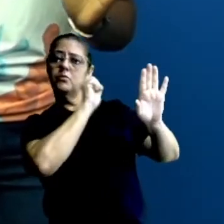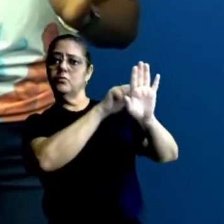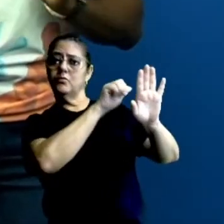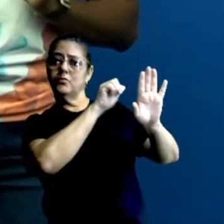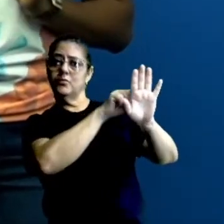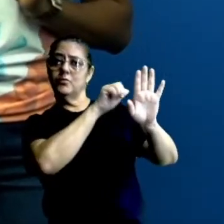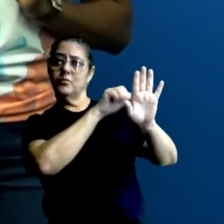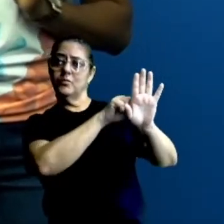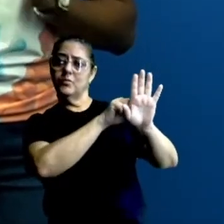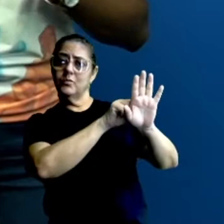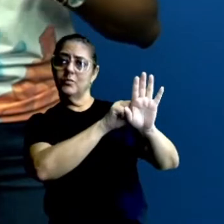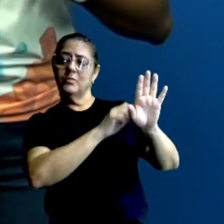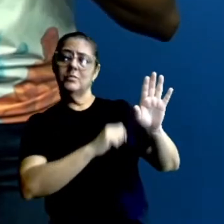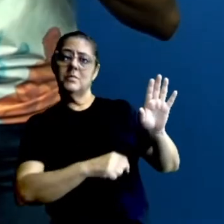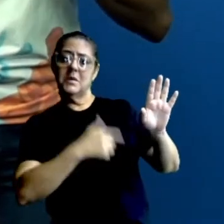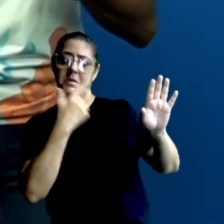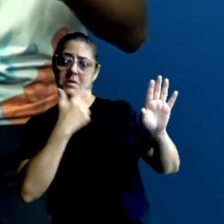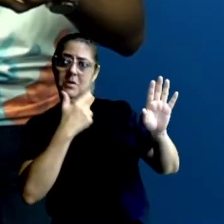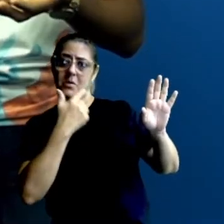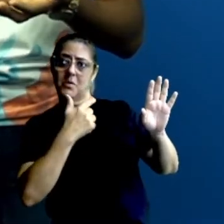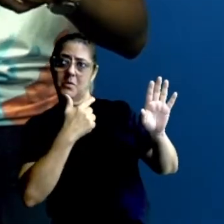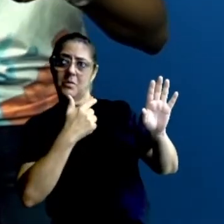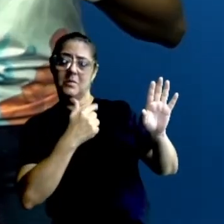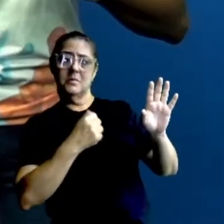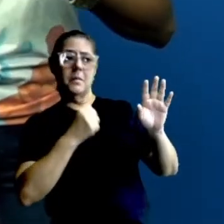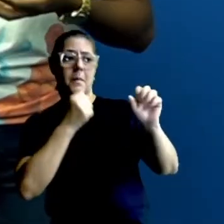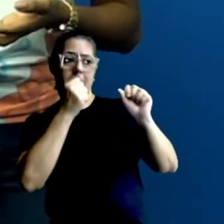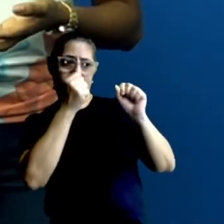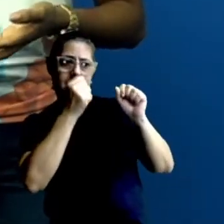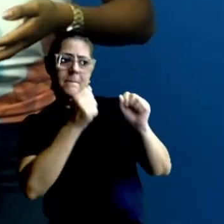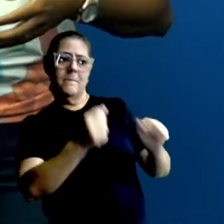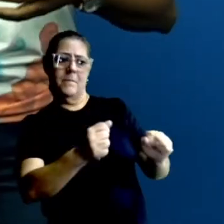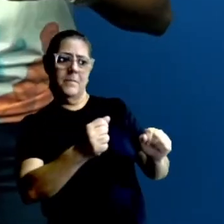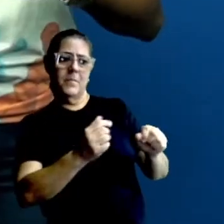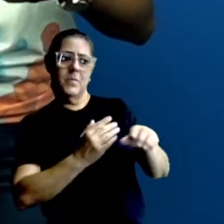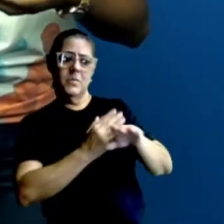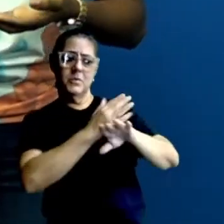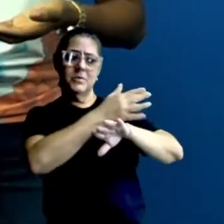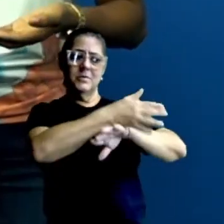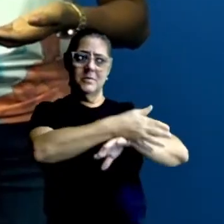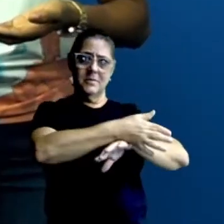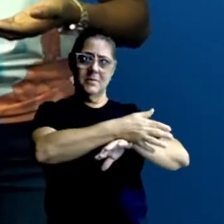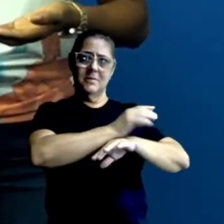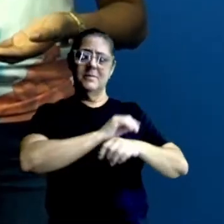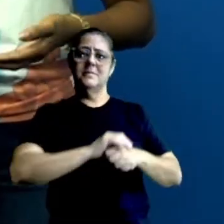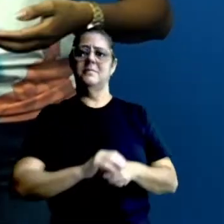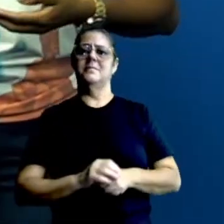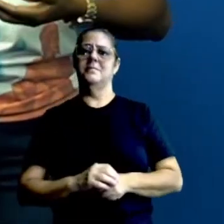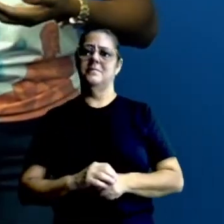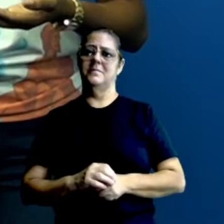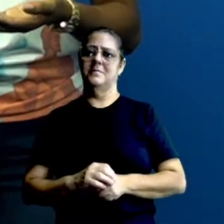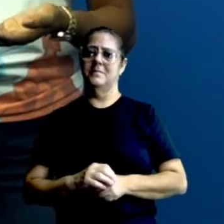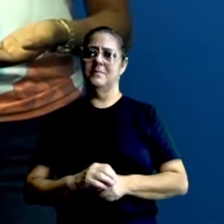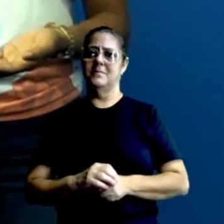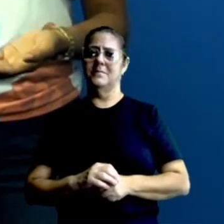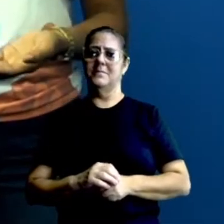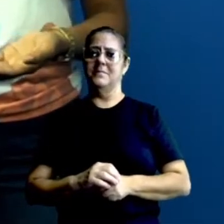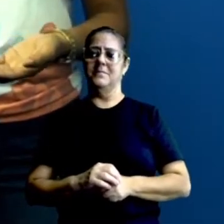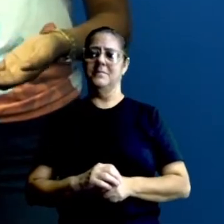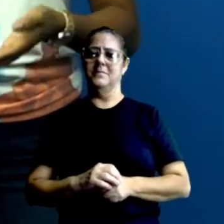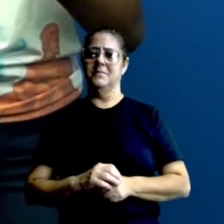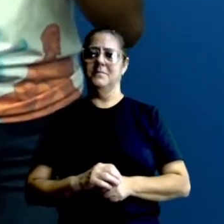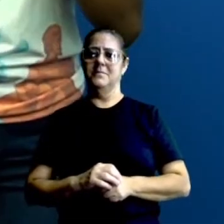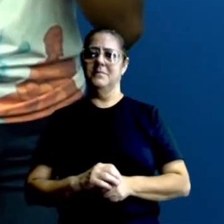isso? E a segunda é você se expressar, você falar. E o may I come in quer dizer, posso